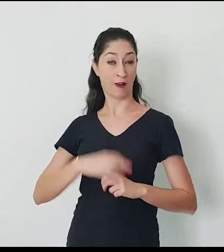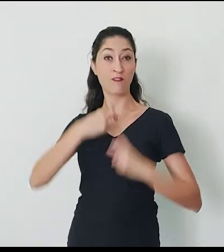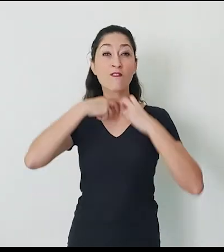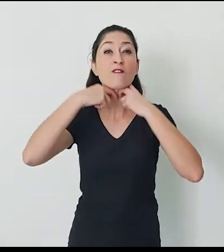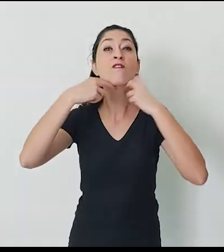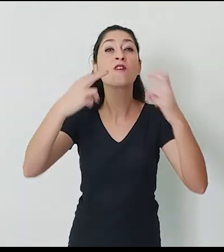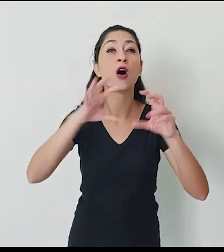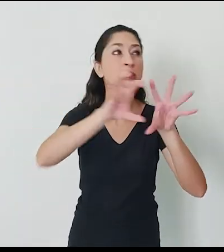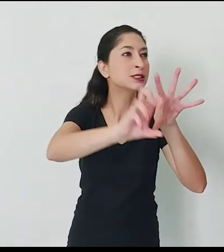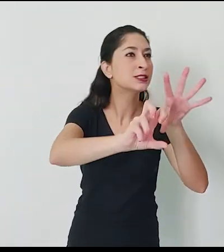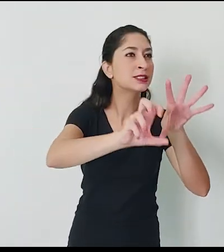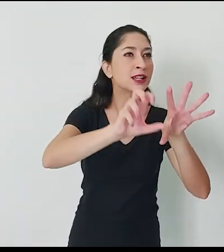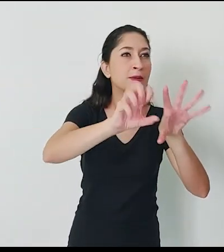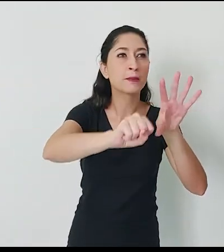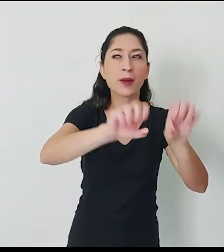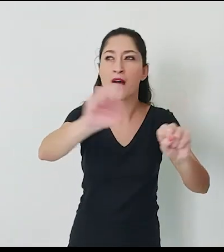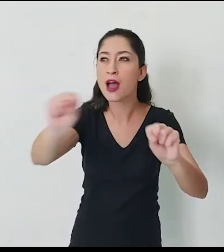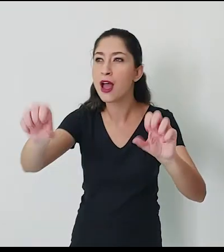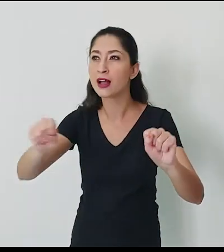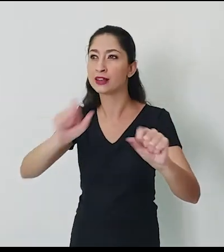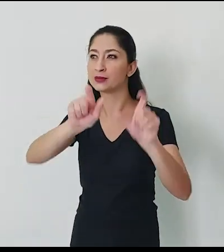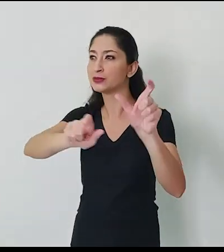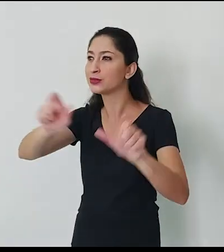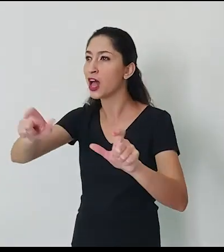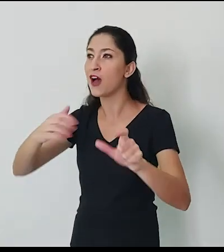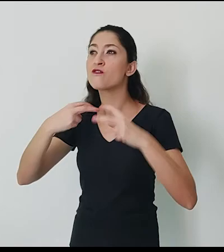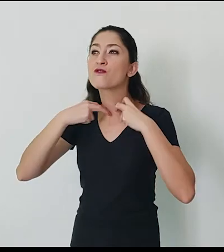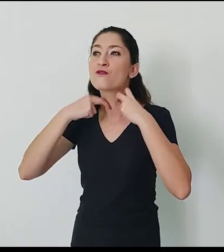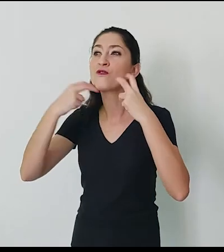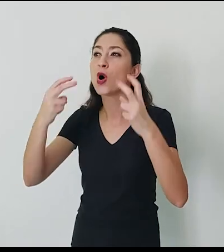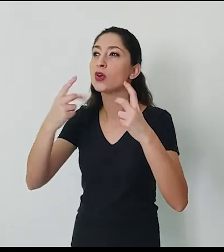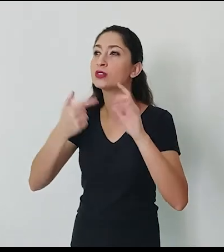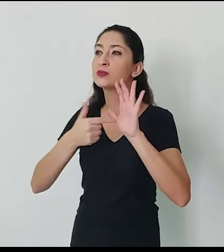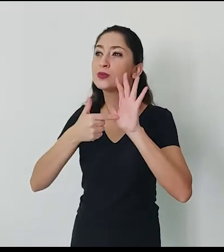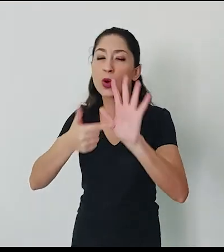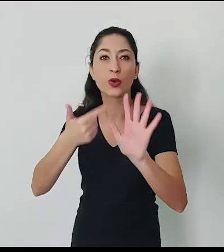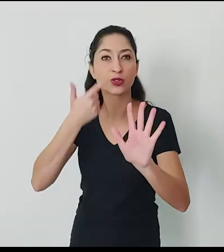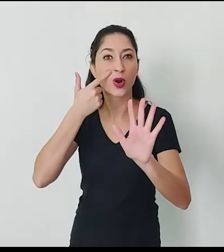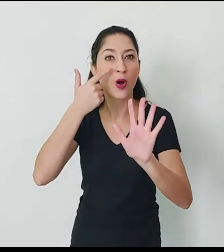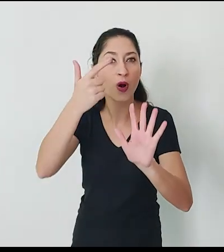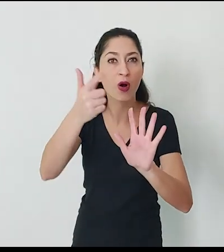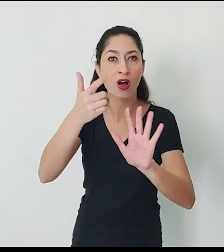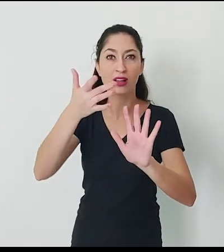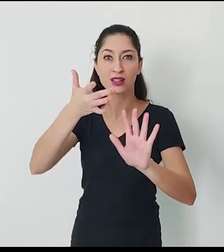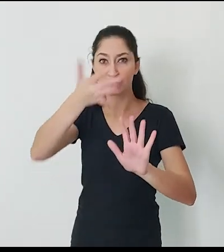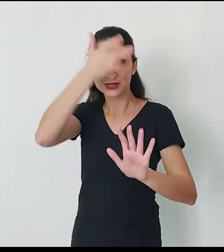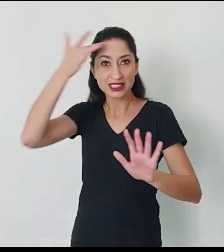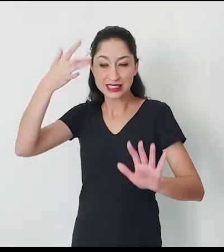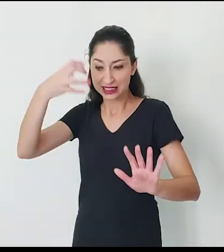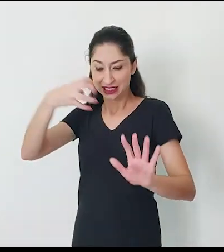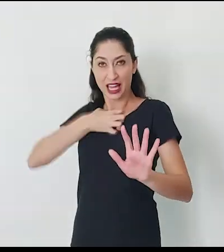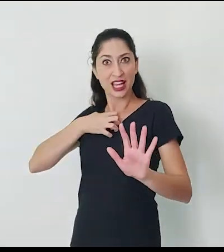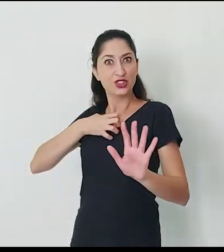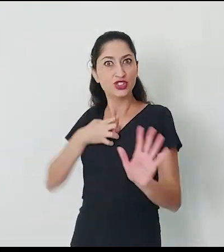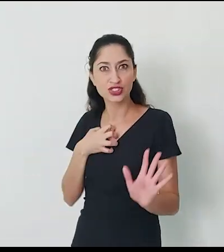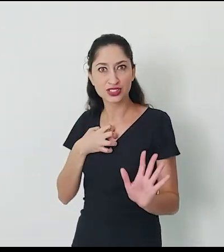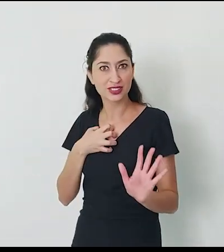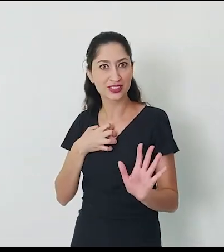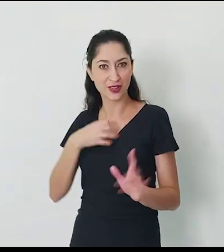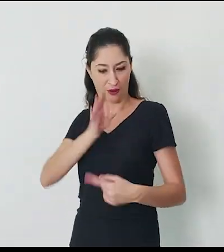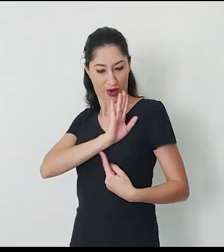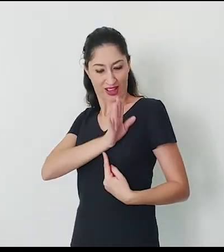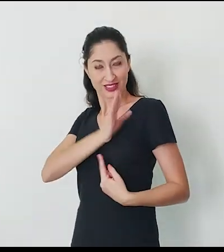muito potentes, a voz é tátil, ela toca as pessoas, as ondas sonoras elas caminham ali para tocar